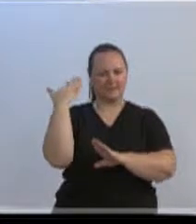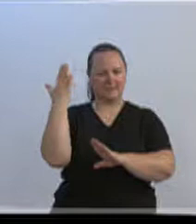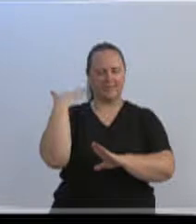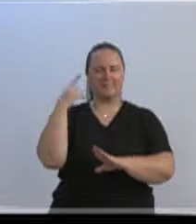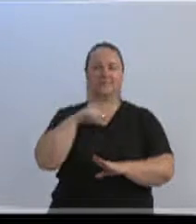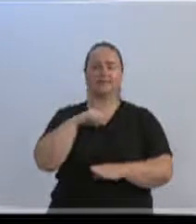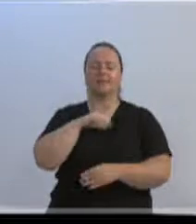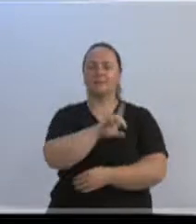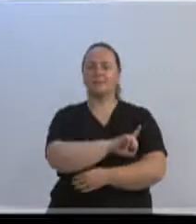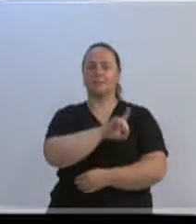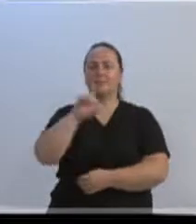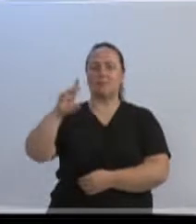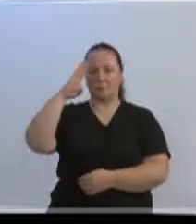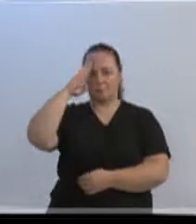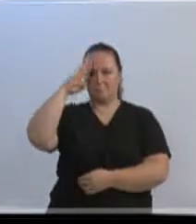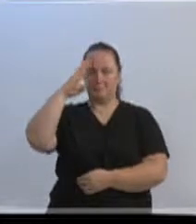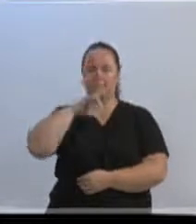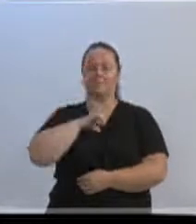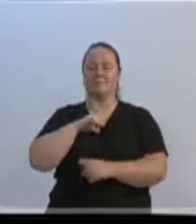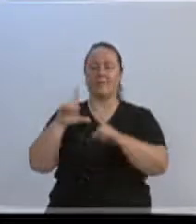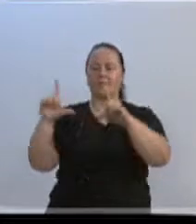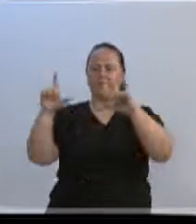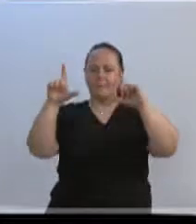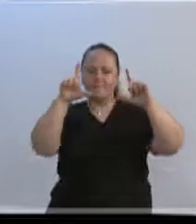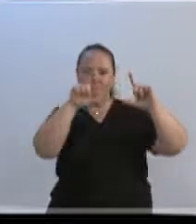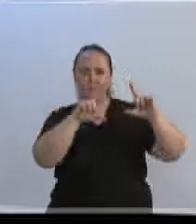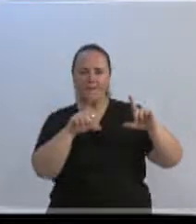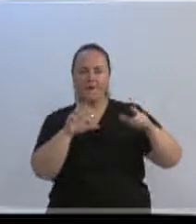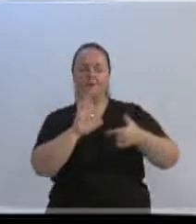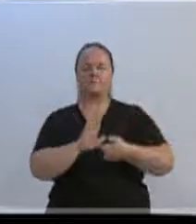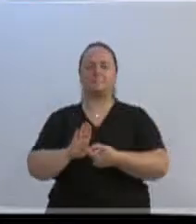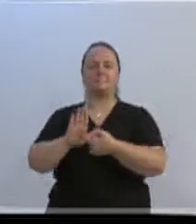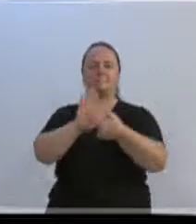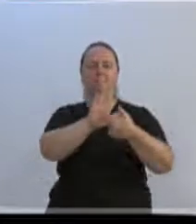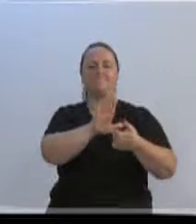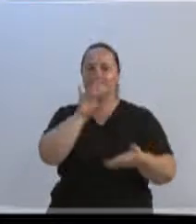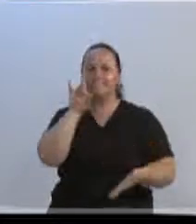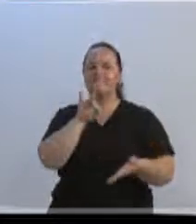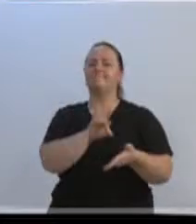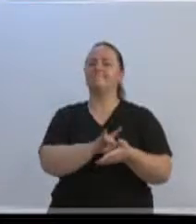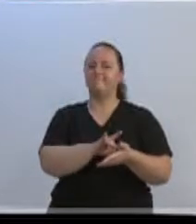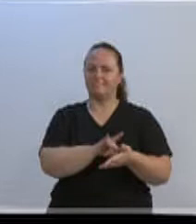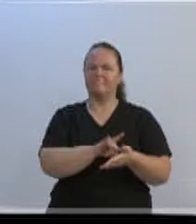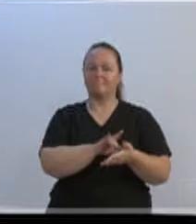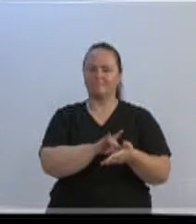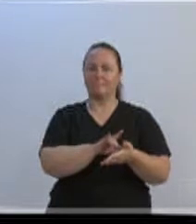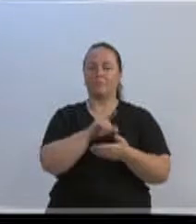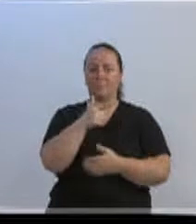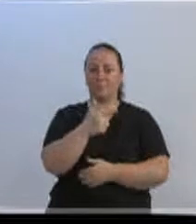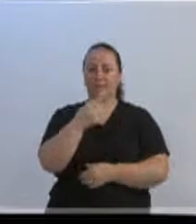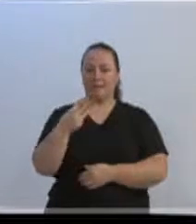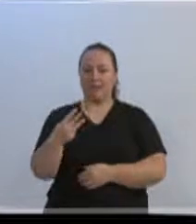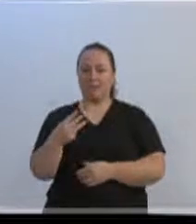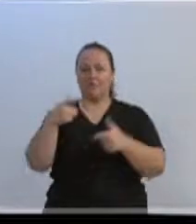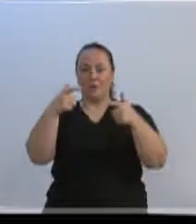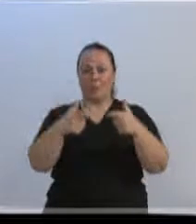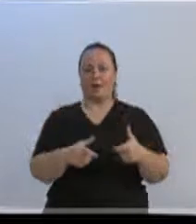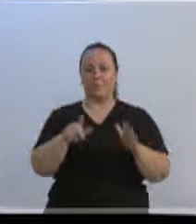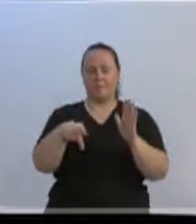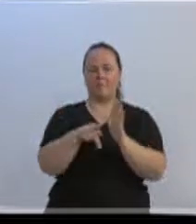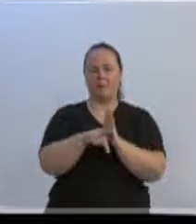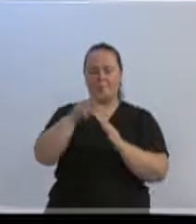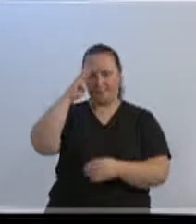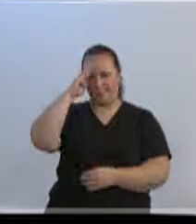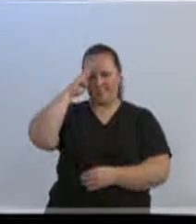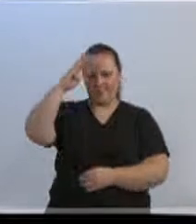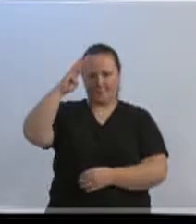soldado algumas fotos demonstram realmente se o quanto 23 bem faz parte da história também